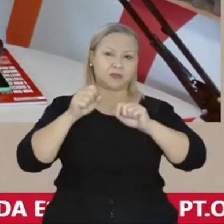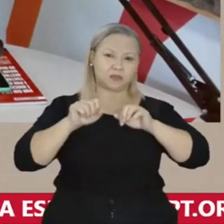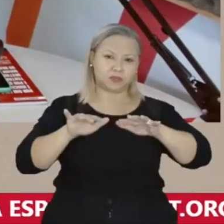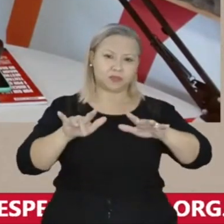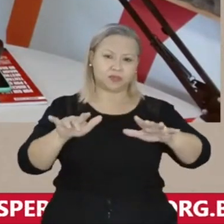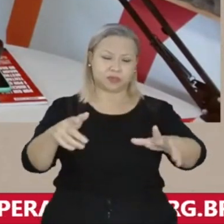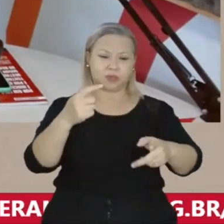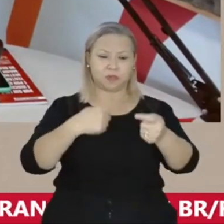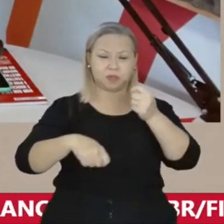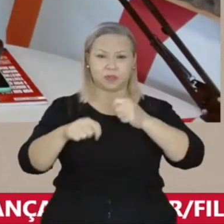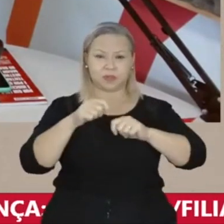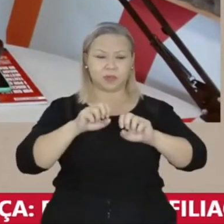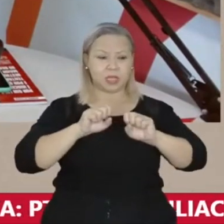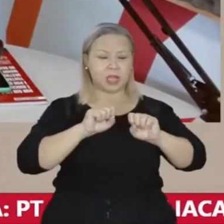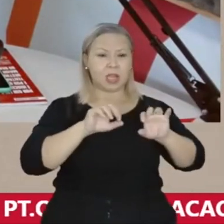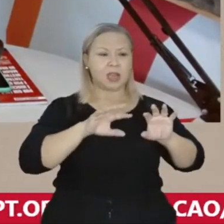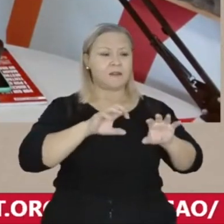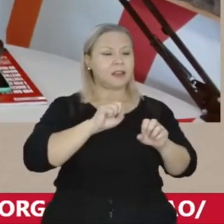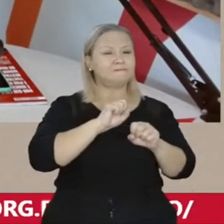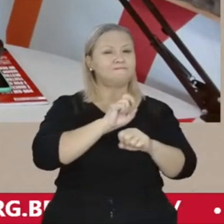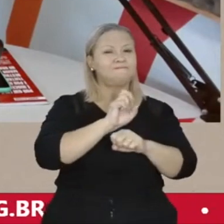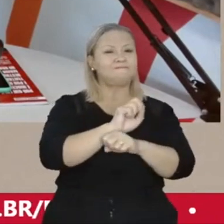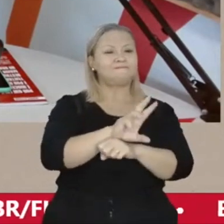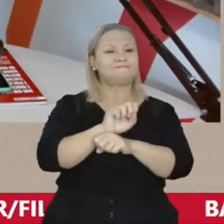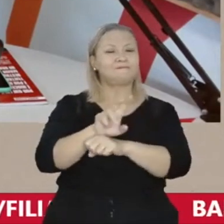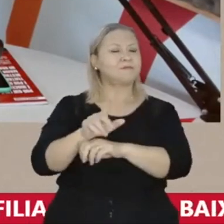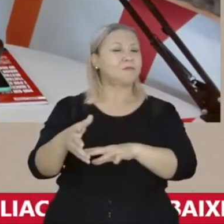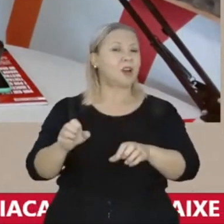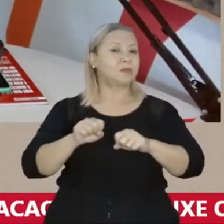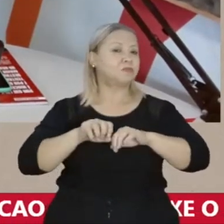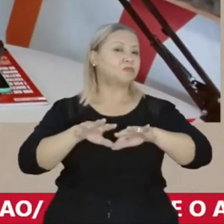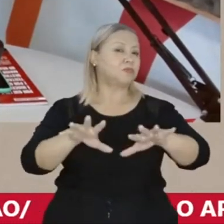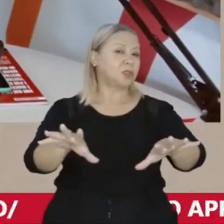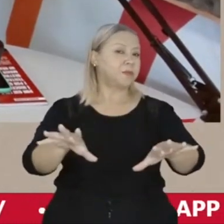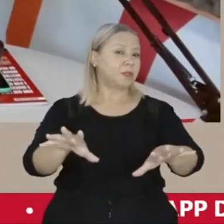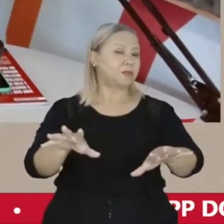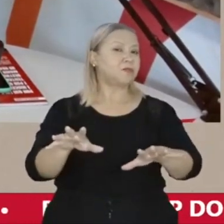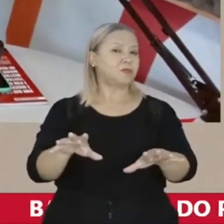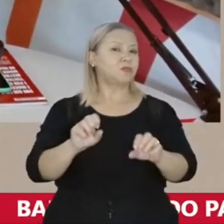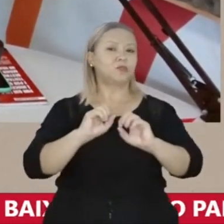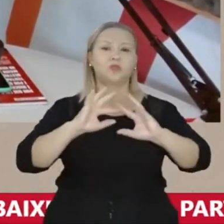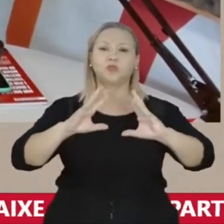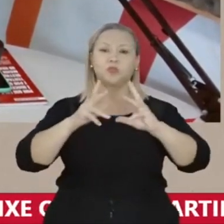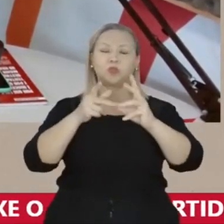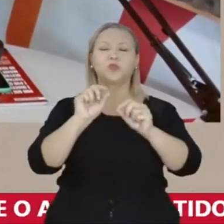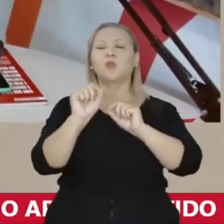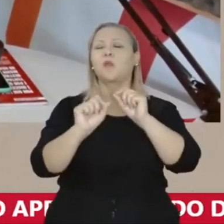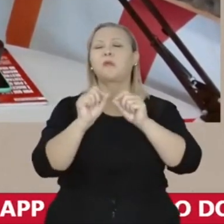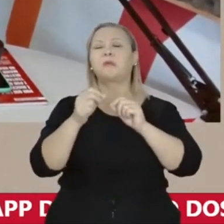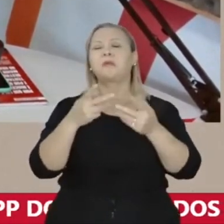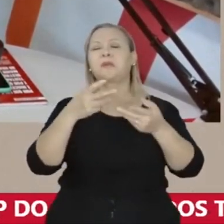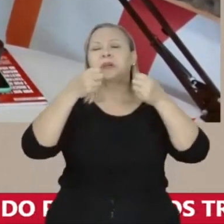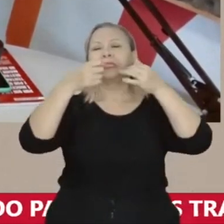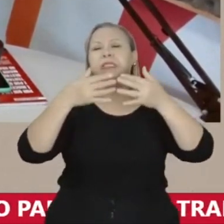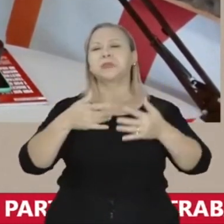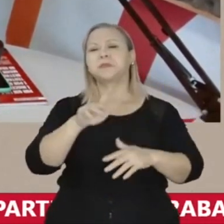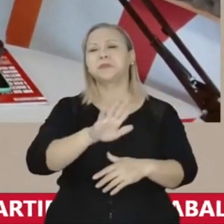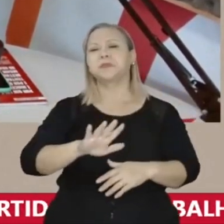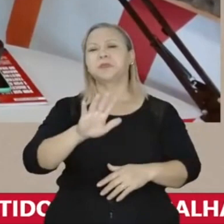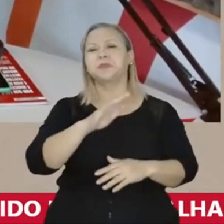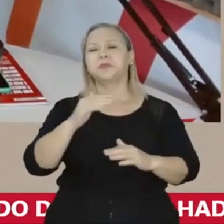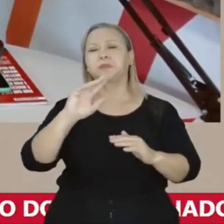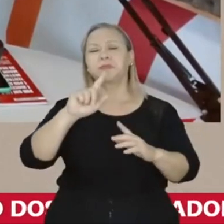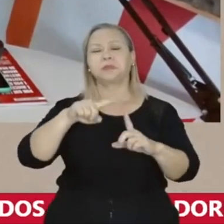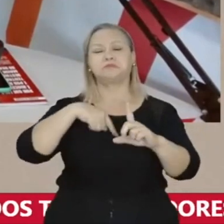ela contamina todos os setores. O que explica essa alta e o que compõe esse índice para a gente explicar aqui para o nosso